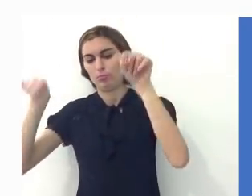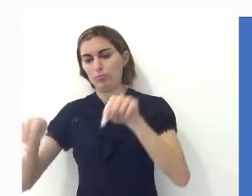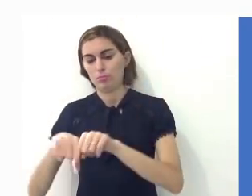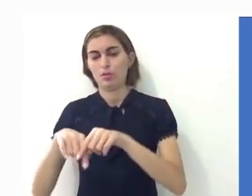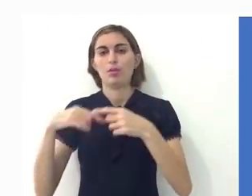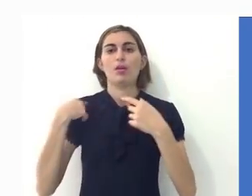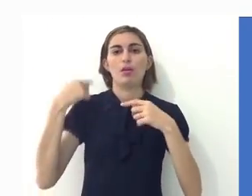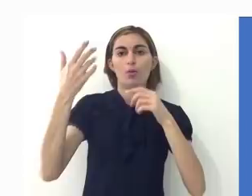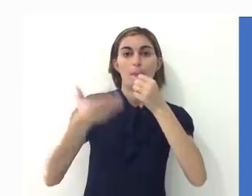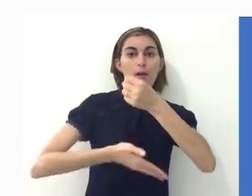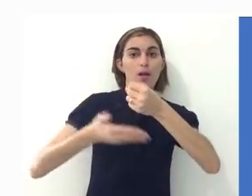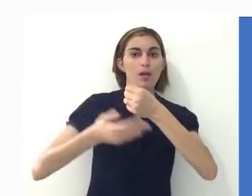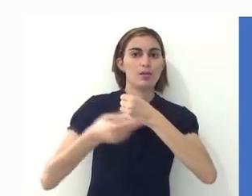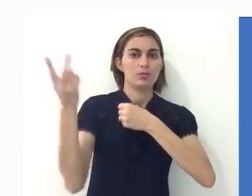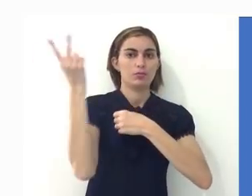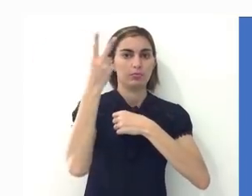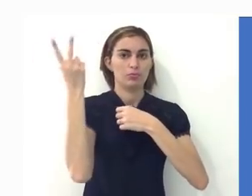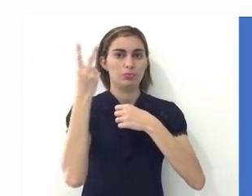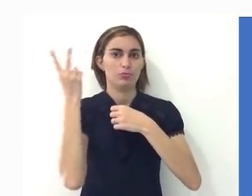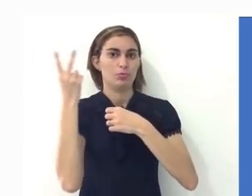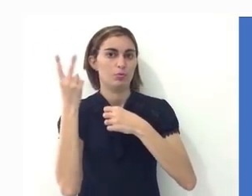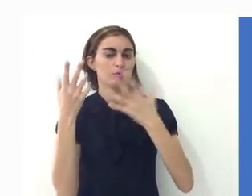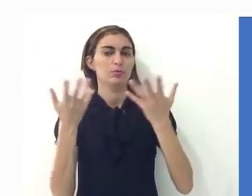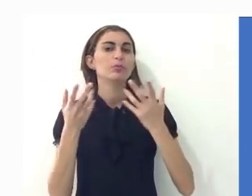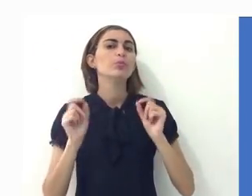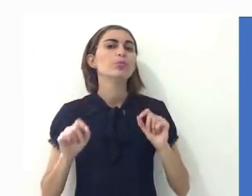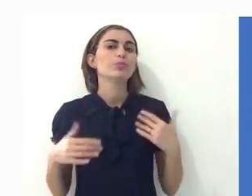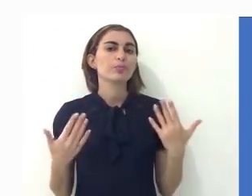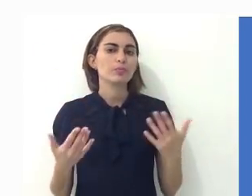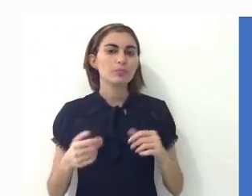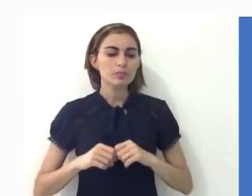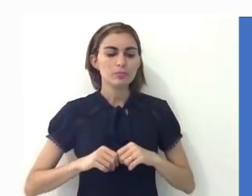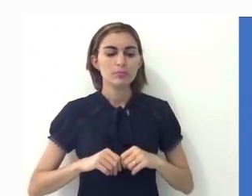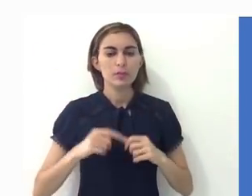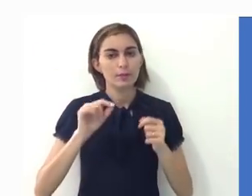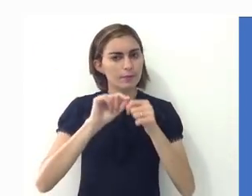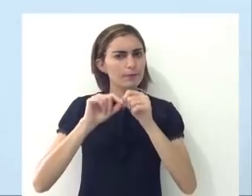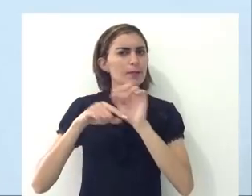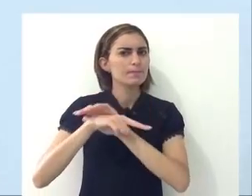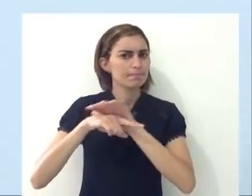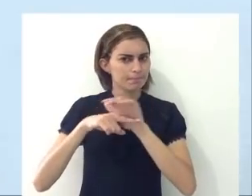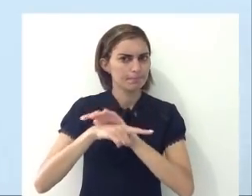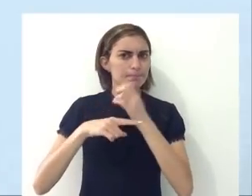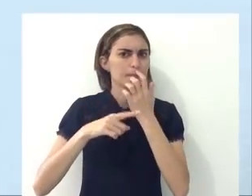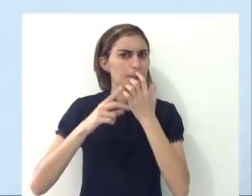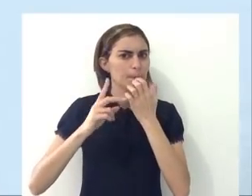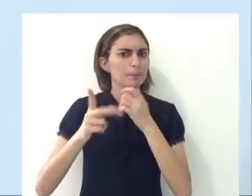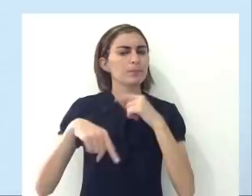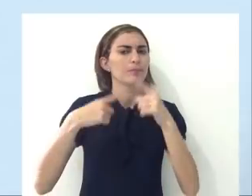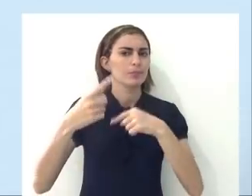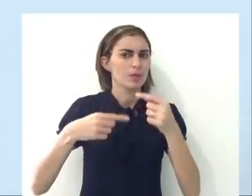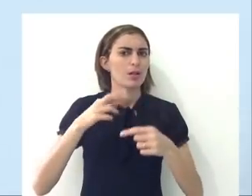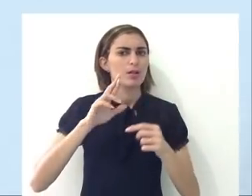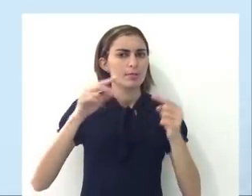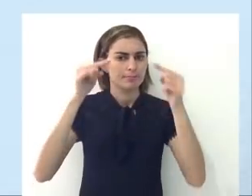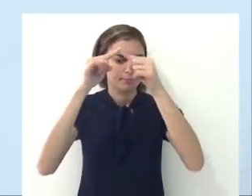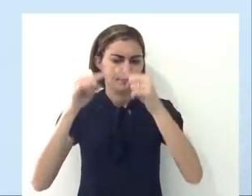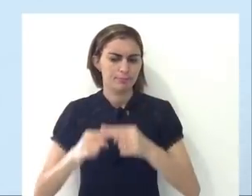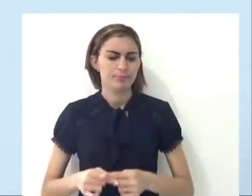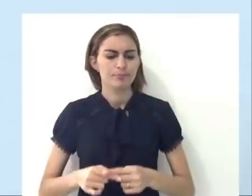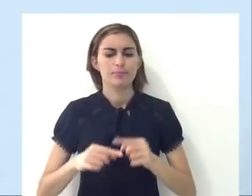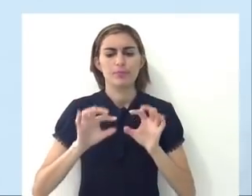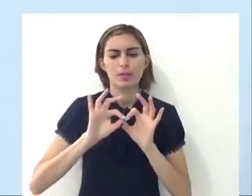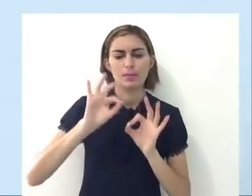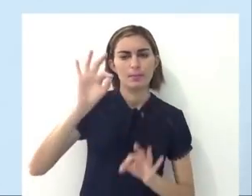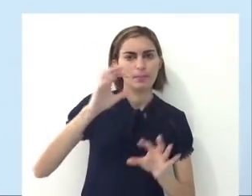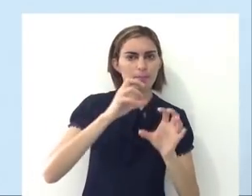a propriedade da base média do triângulo e do trapézio, o que é que diz? Faz essa pesquisa e se surpreenda com relação